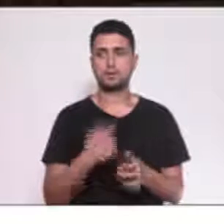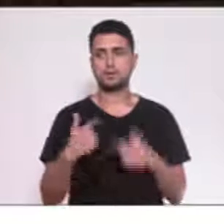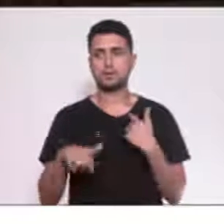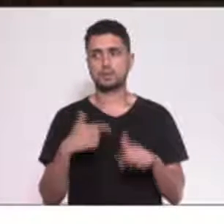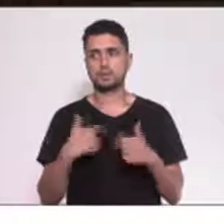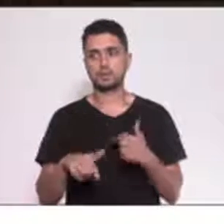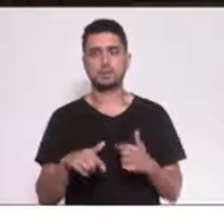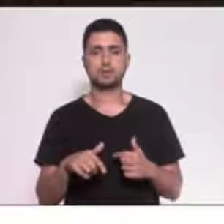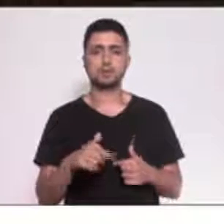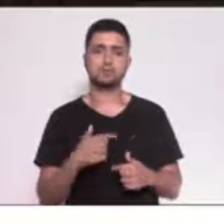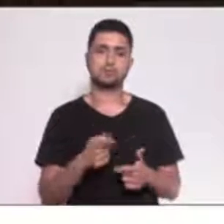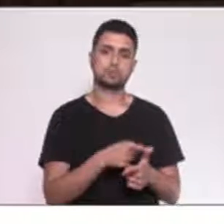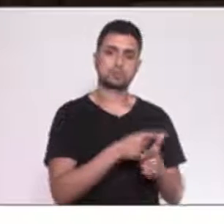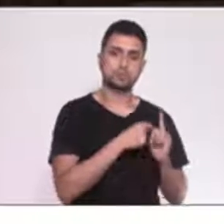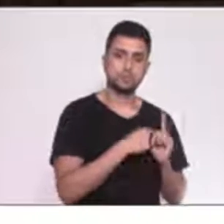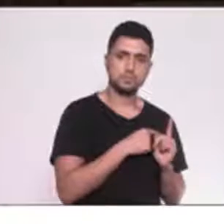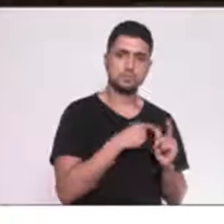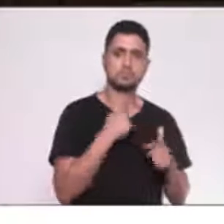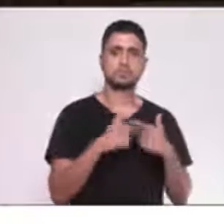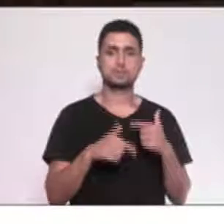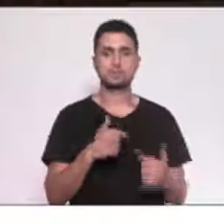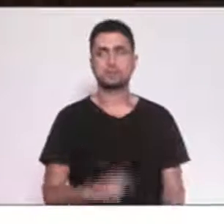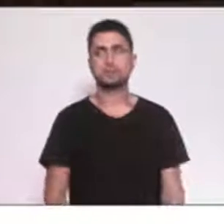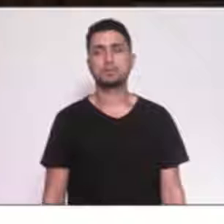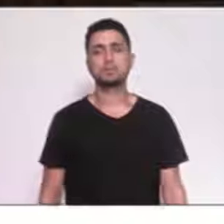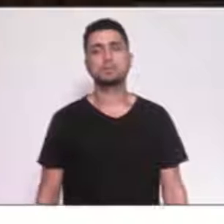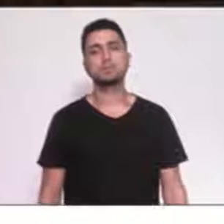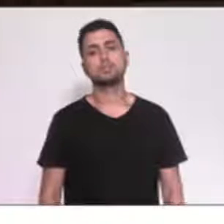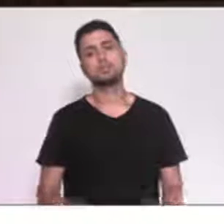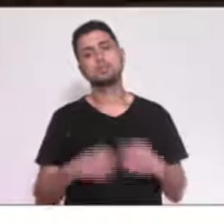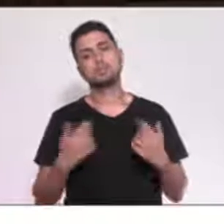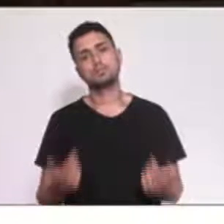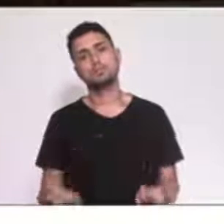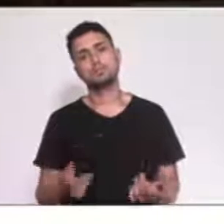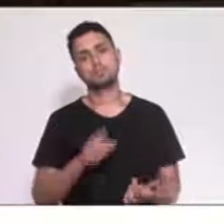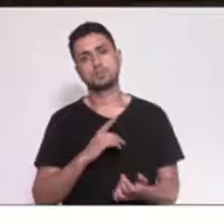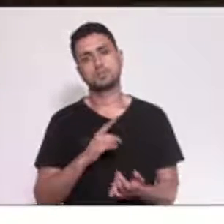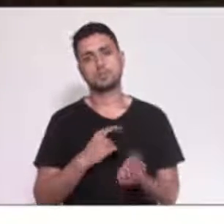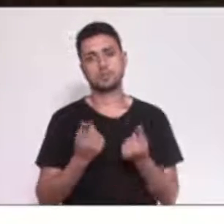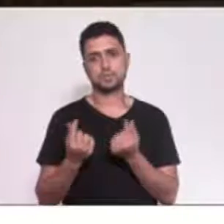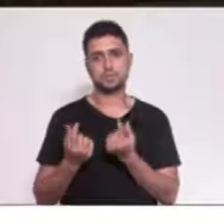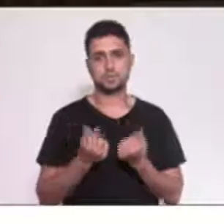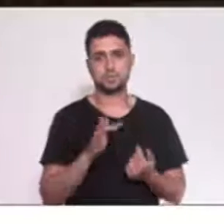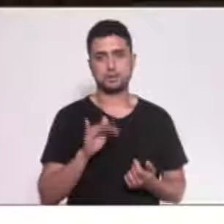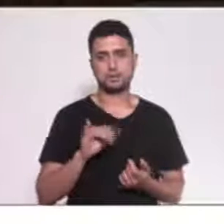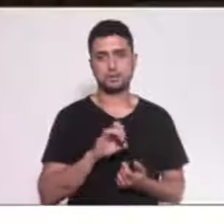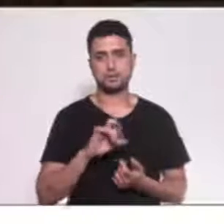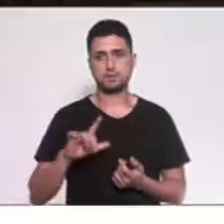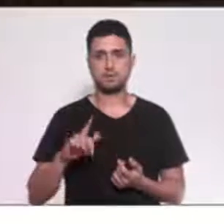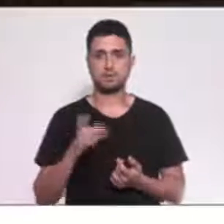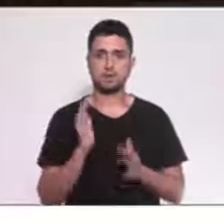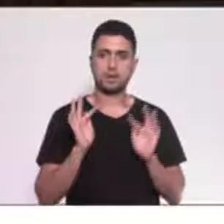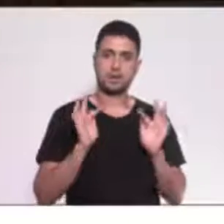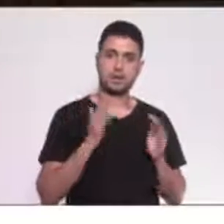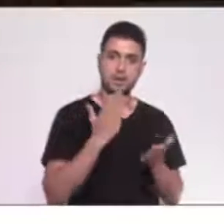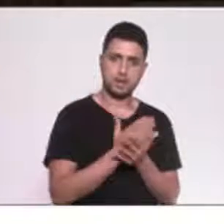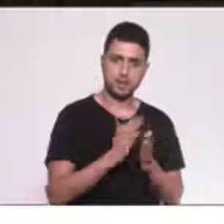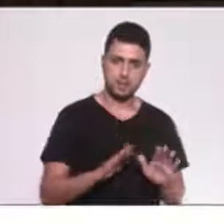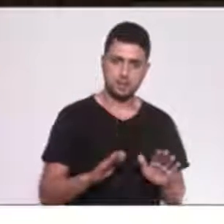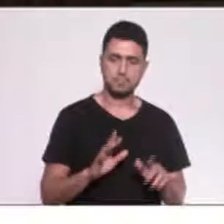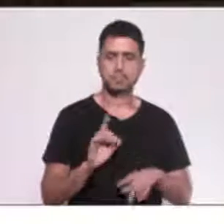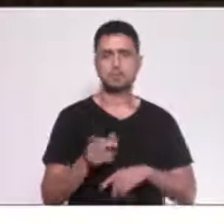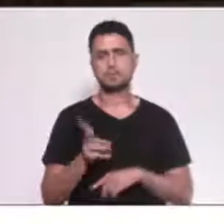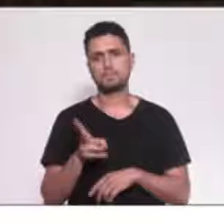serviços da dívida, a dívida e seus serviços, quando terminar o regime de recuperação fiscal, mais ou menos na mesma